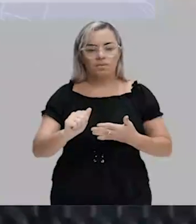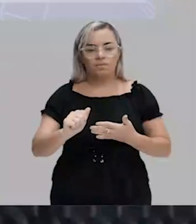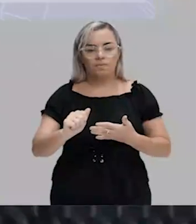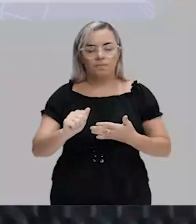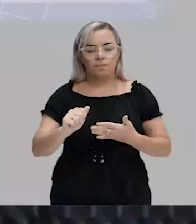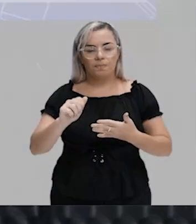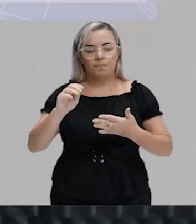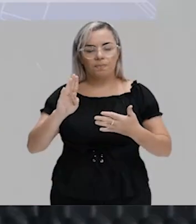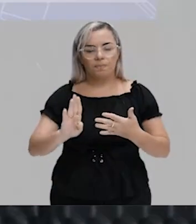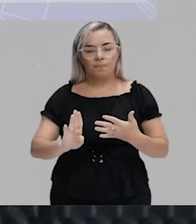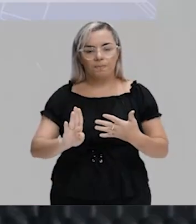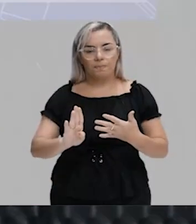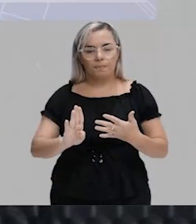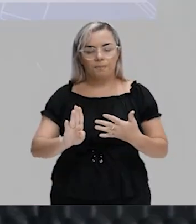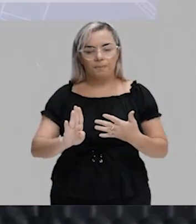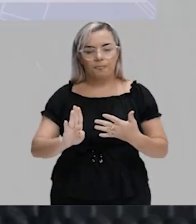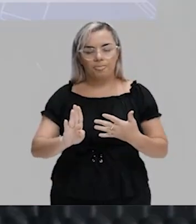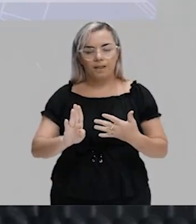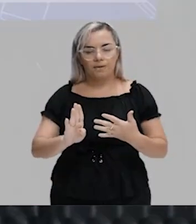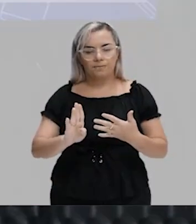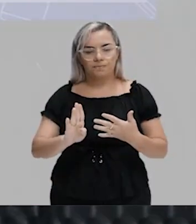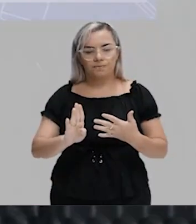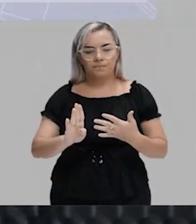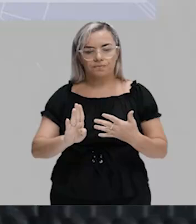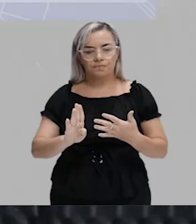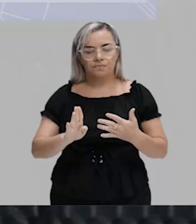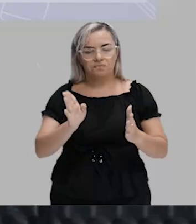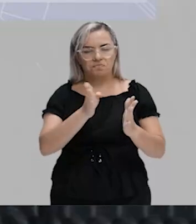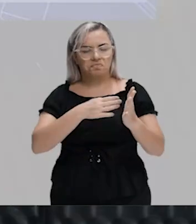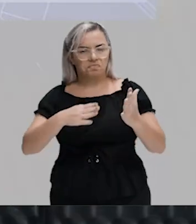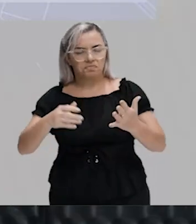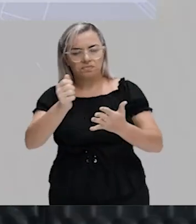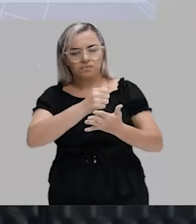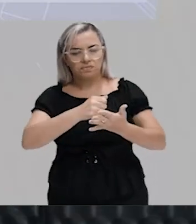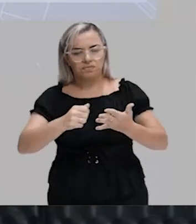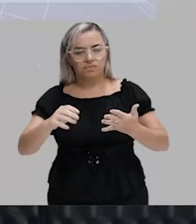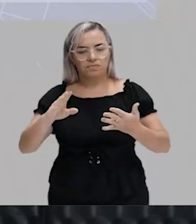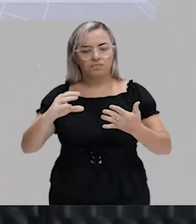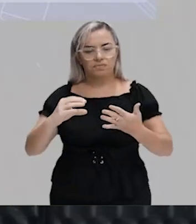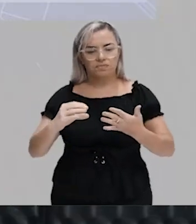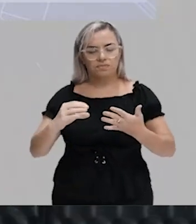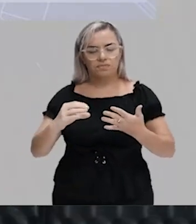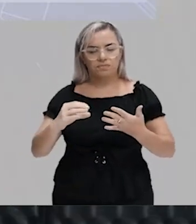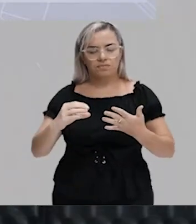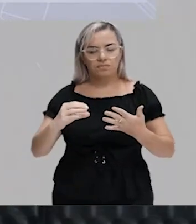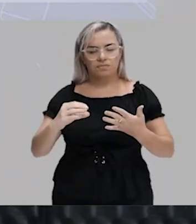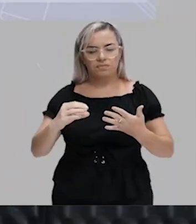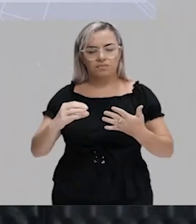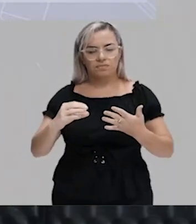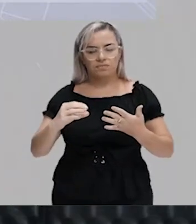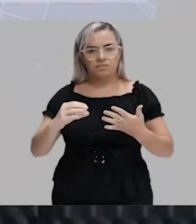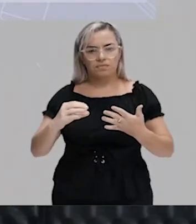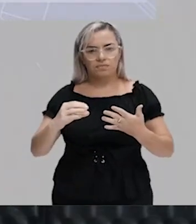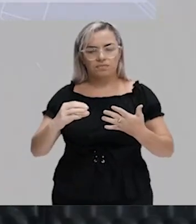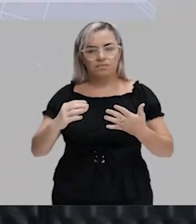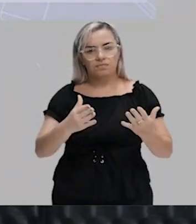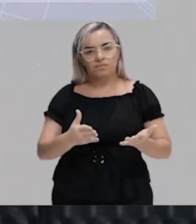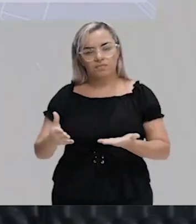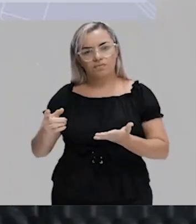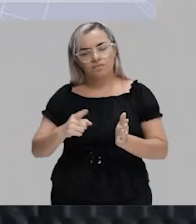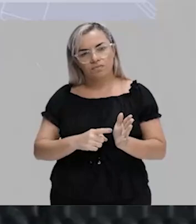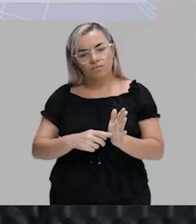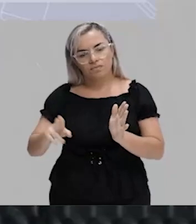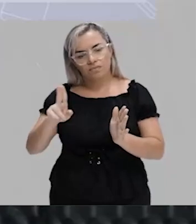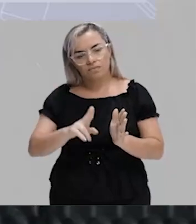foi utilizado para fazer uma elegância, dar estilo na escrita. Letra C, foi utilizado como uma figura de harmonia.